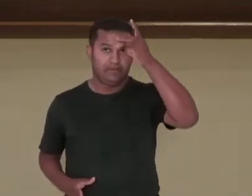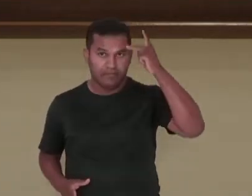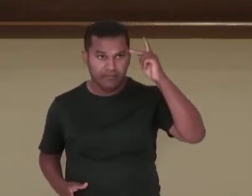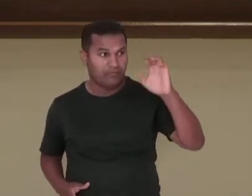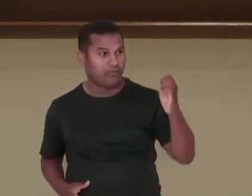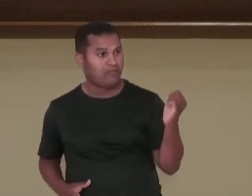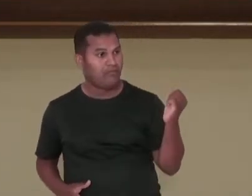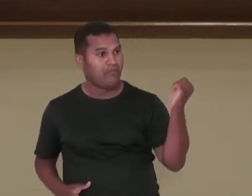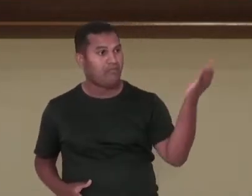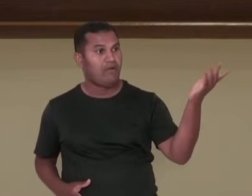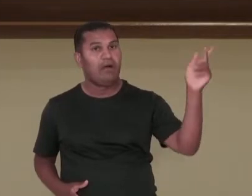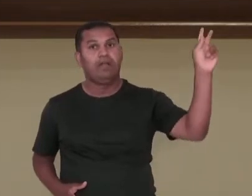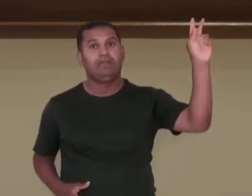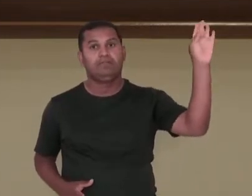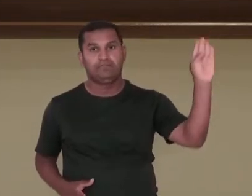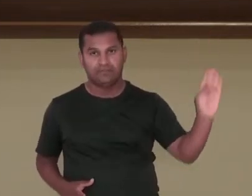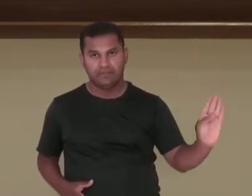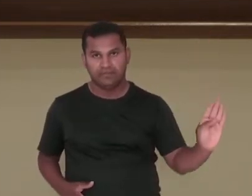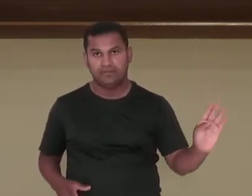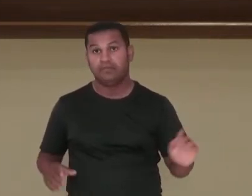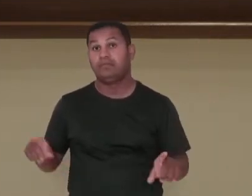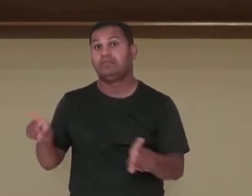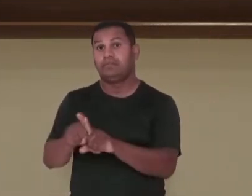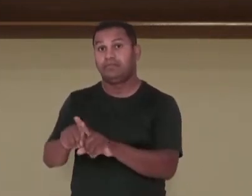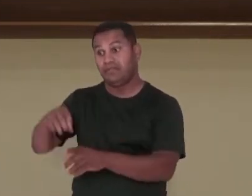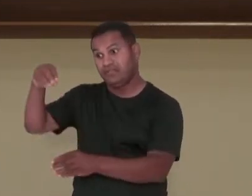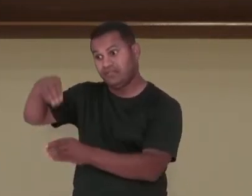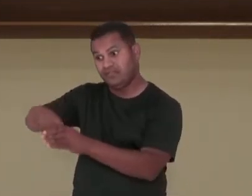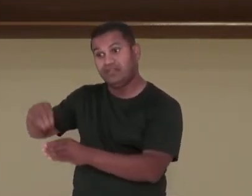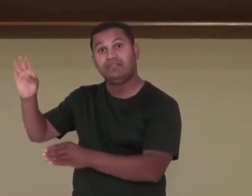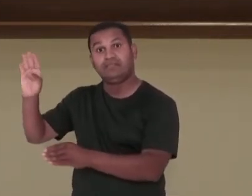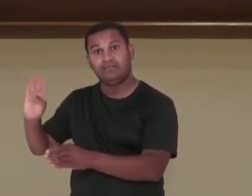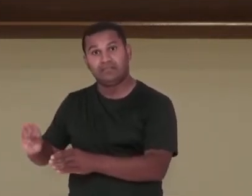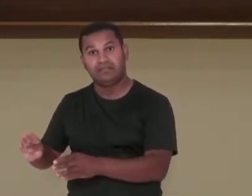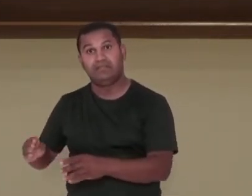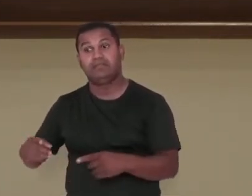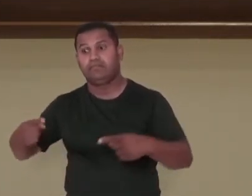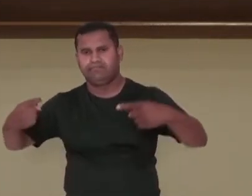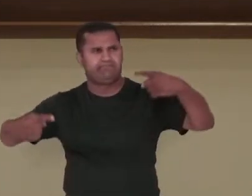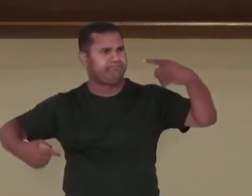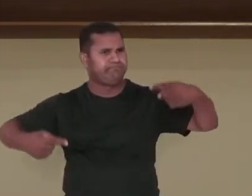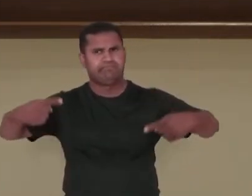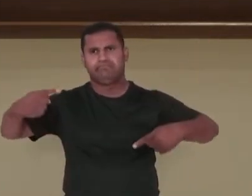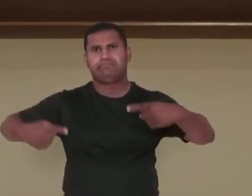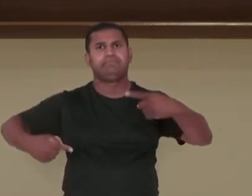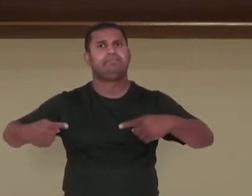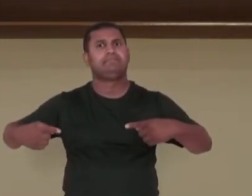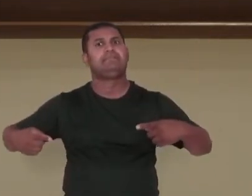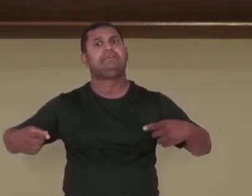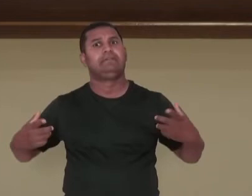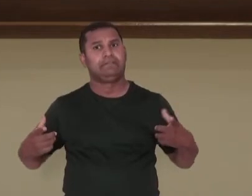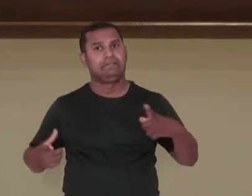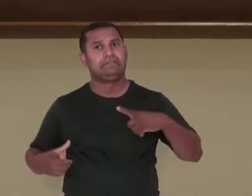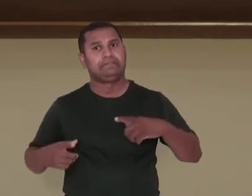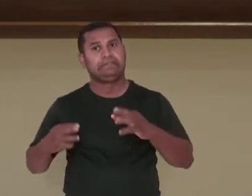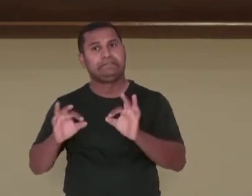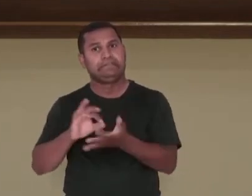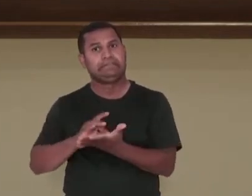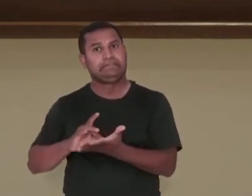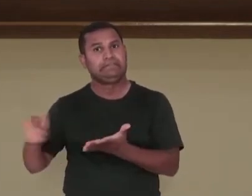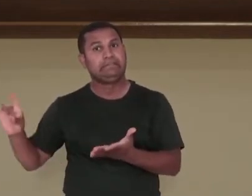eles acabaram formando um movimento operário bastante ativo e atuante. Em 1906,